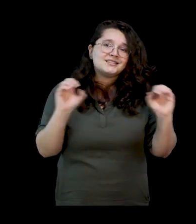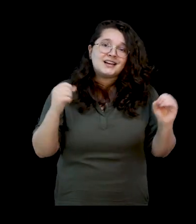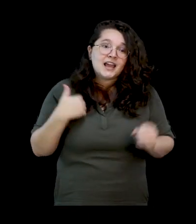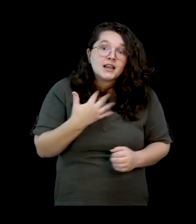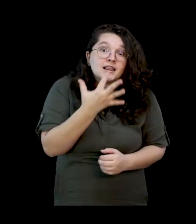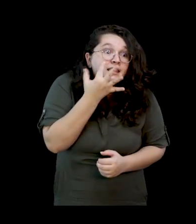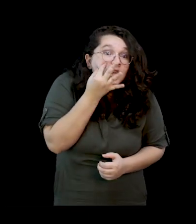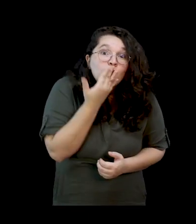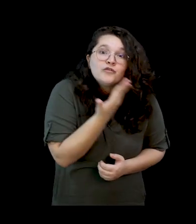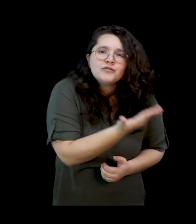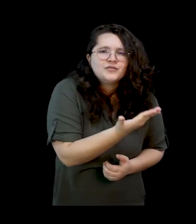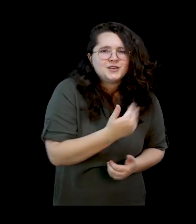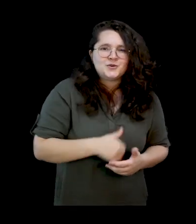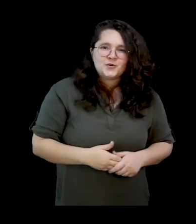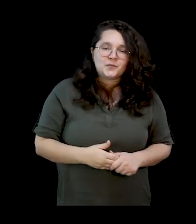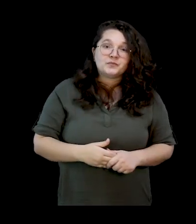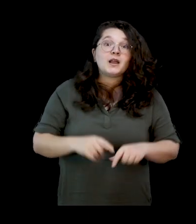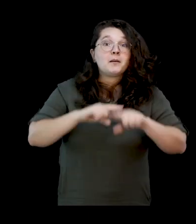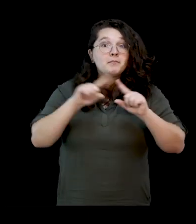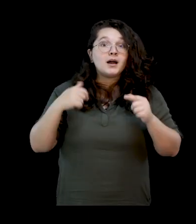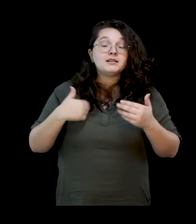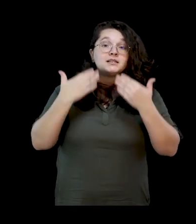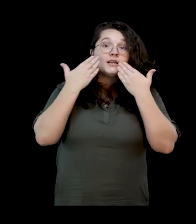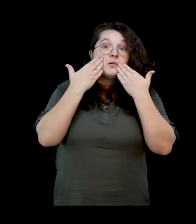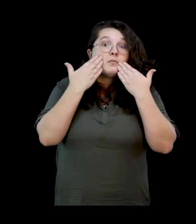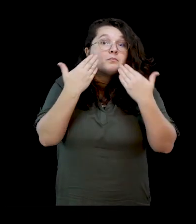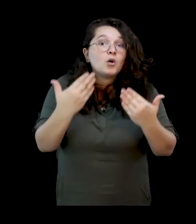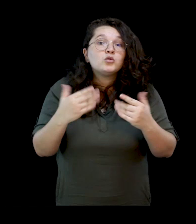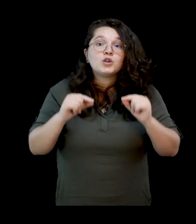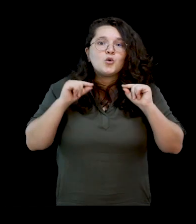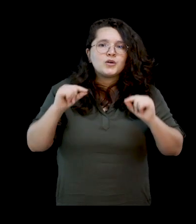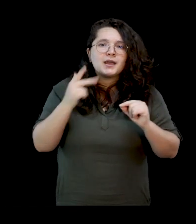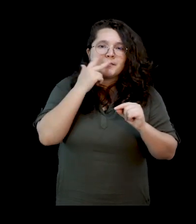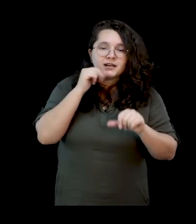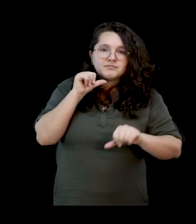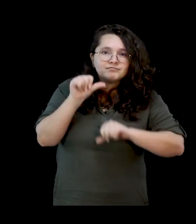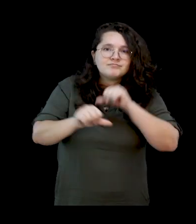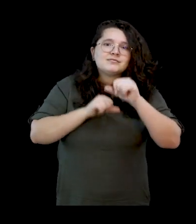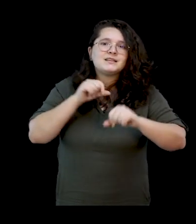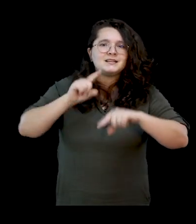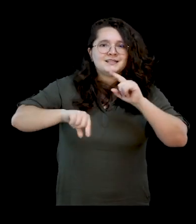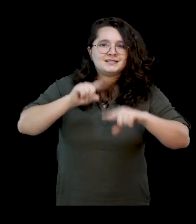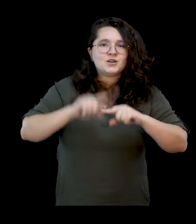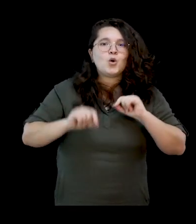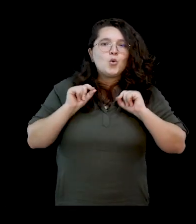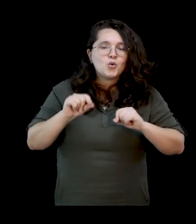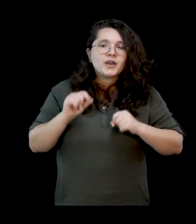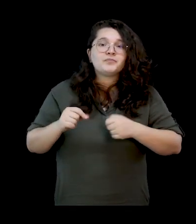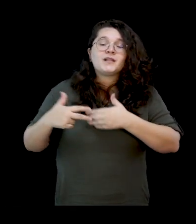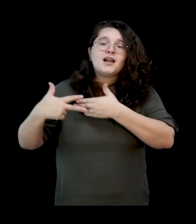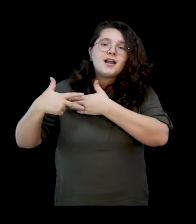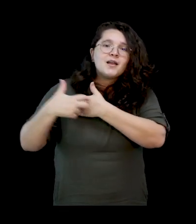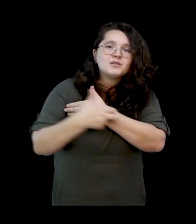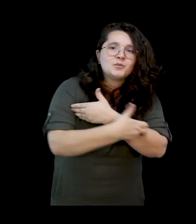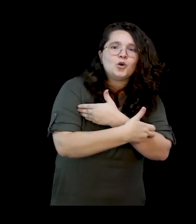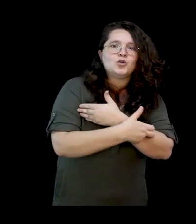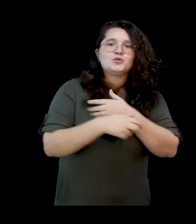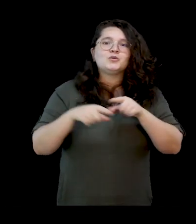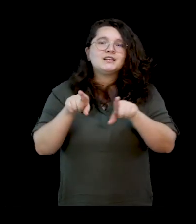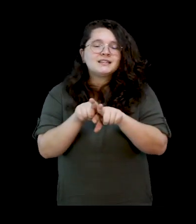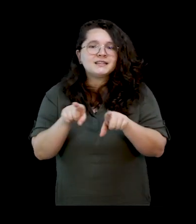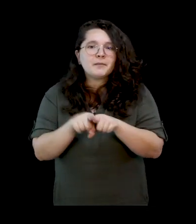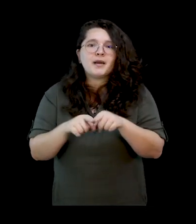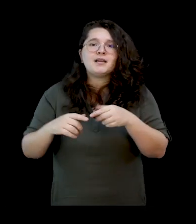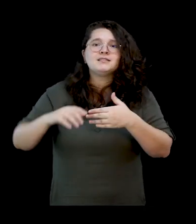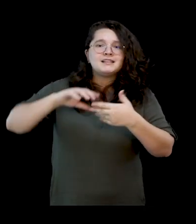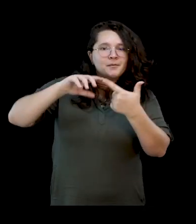de alguma maneira, materializam do ponto de vista epistemológico e terminológico aquilo que ele intuiu que